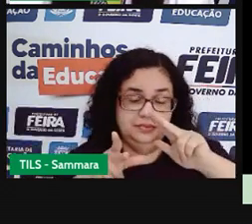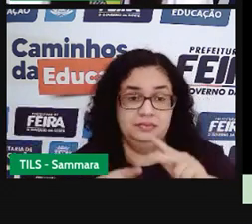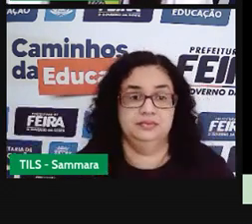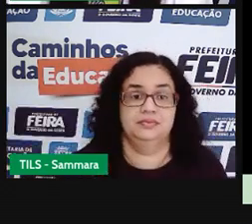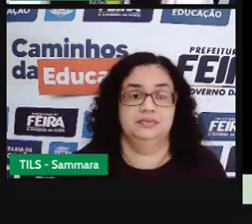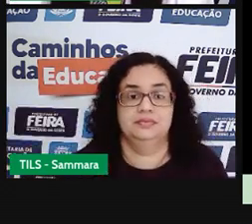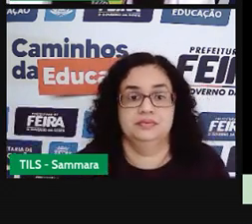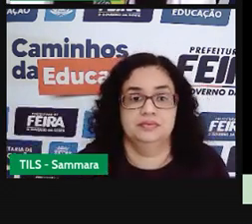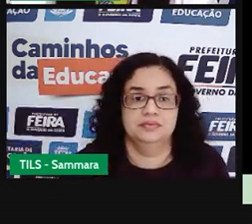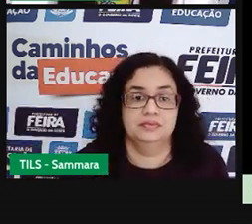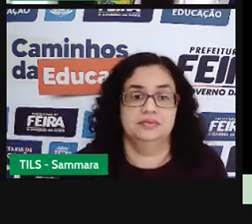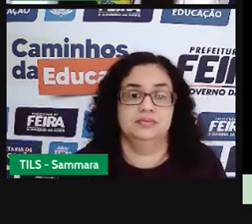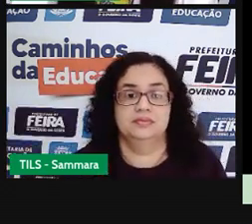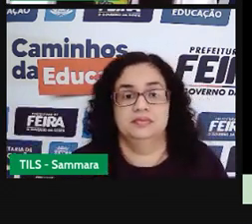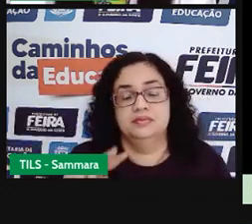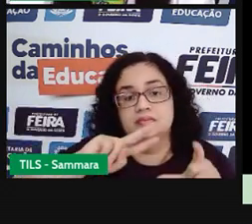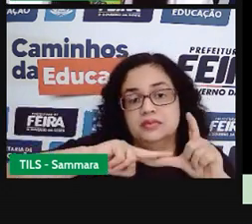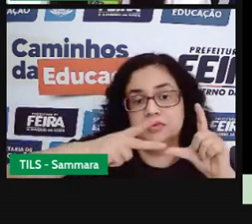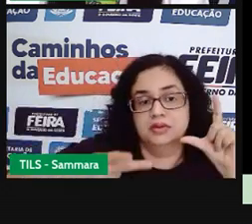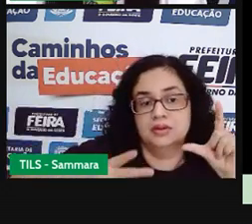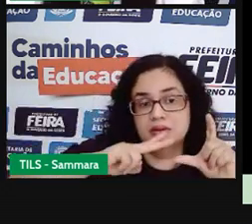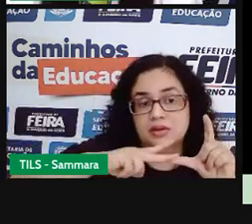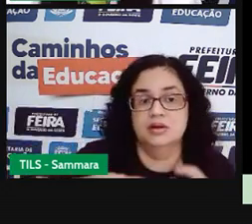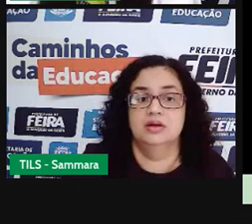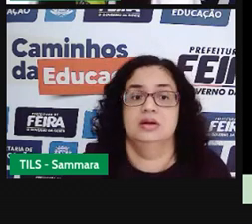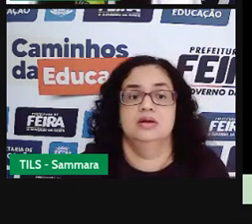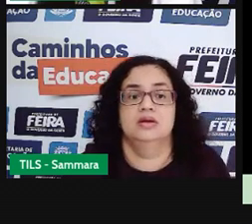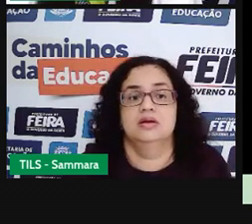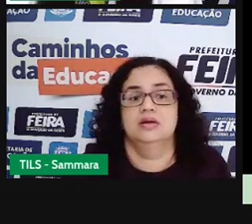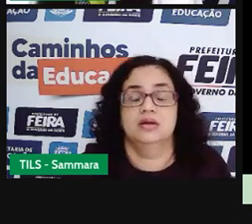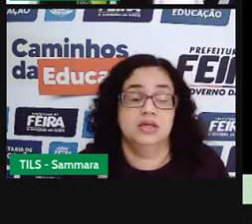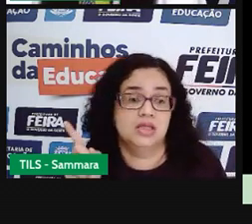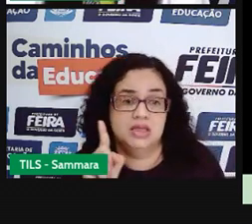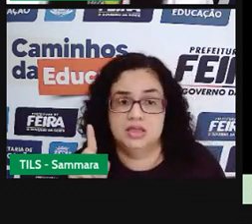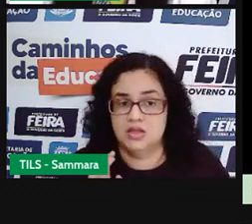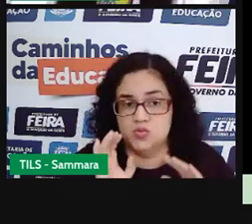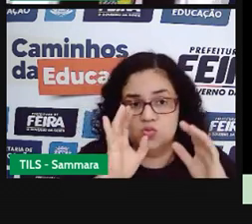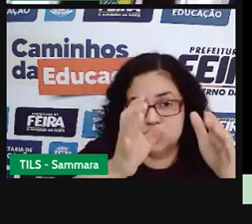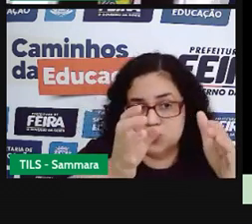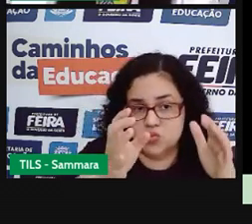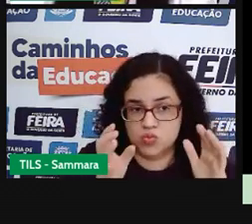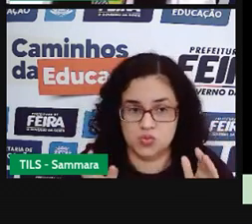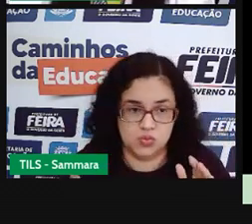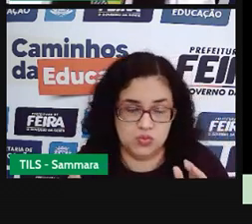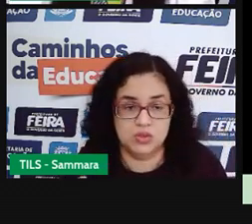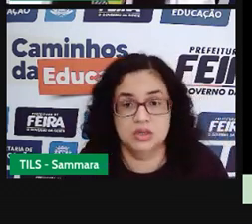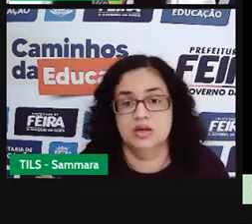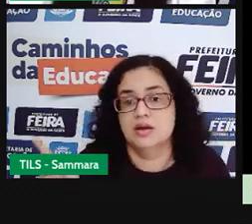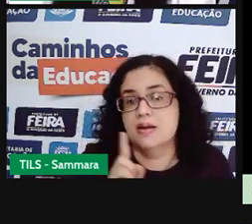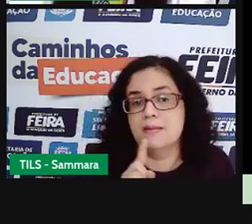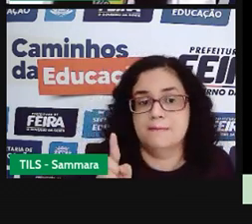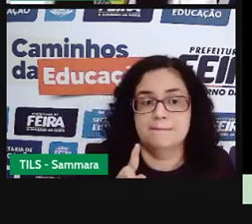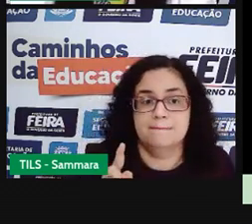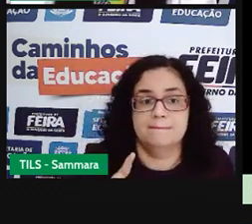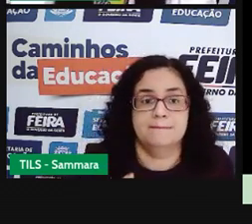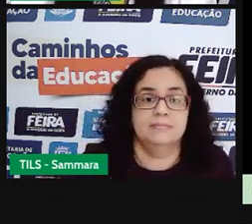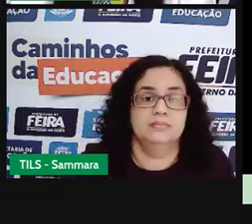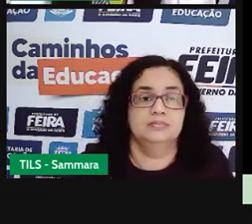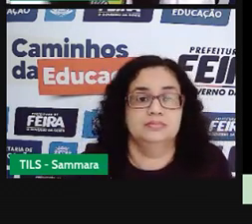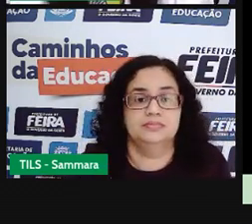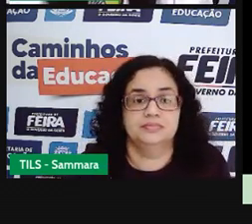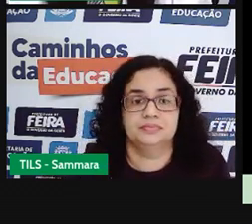se classificavam assim a poliedro é o que não cola e não poliedros são os ovos são as